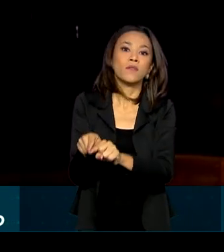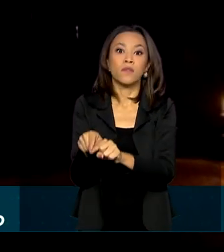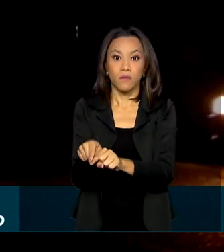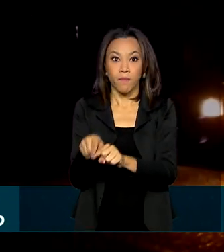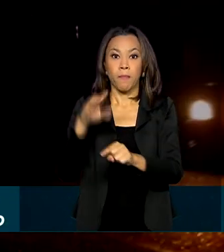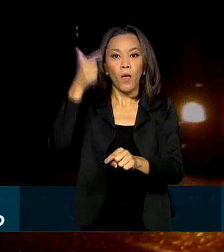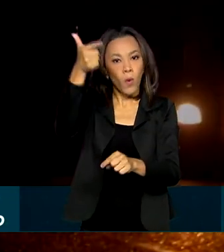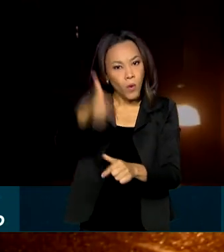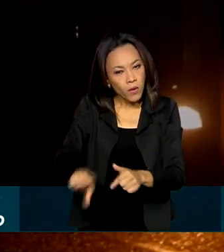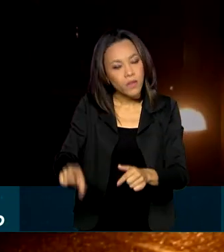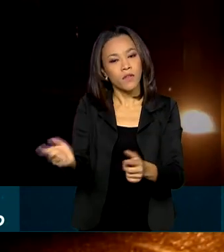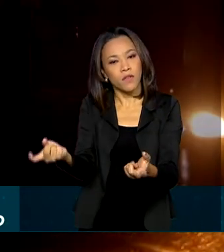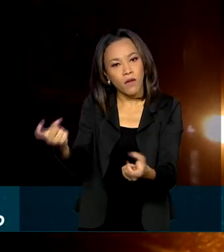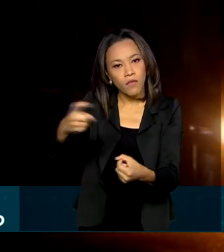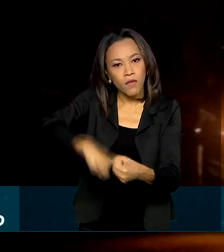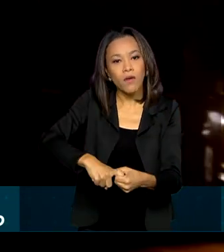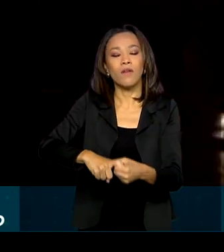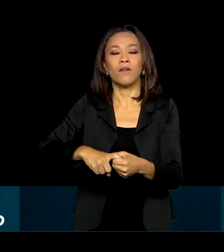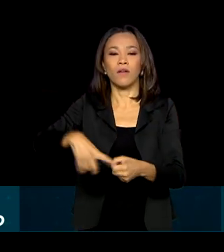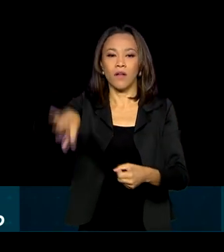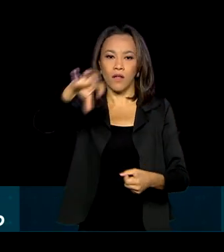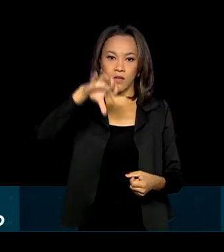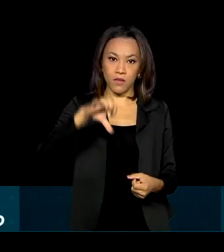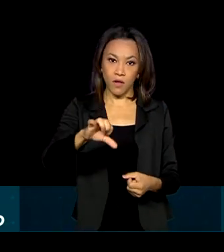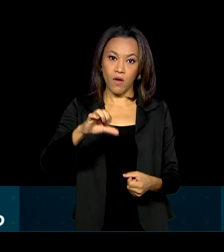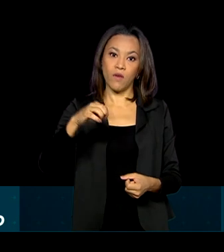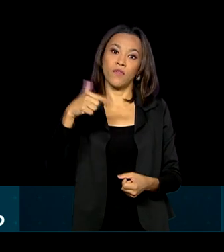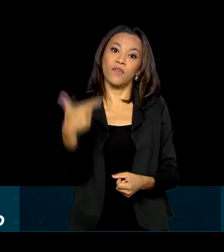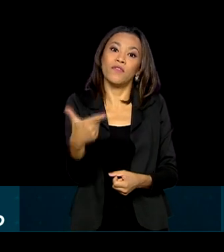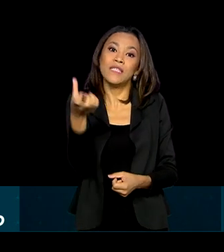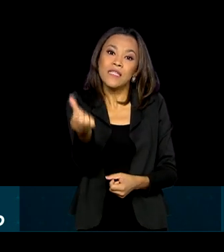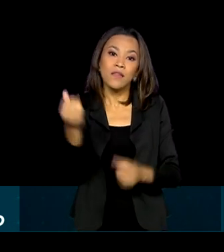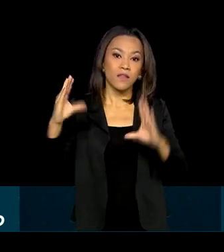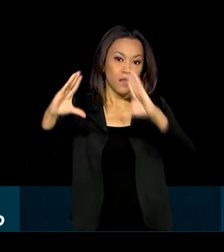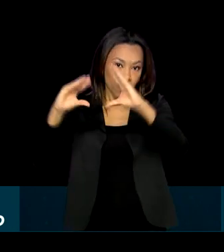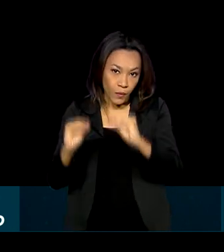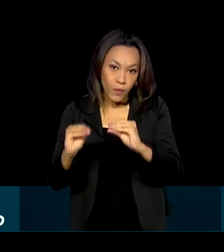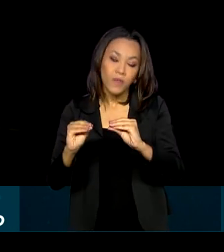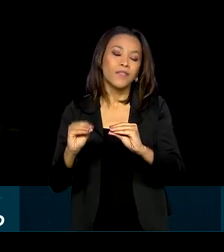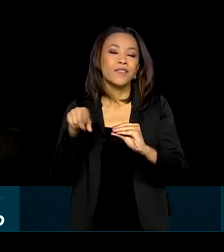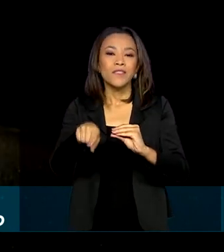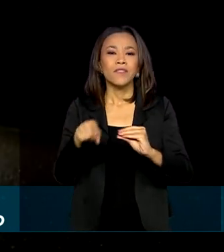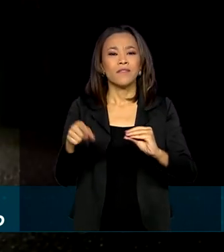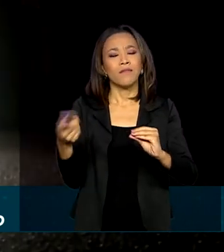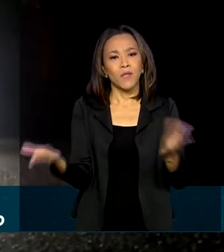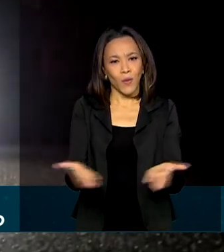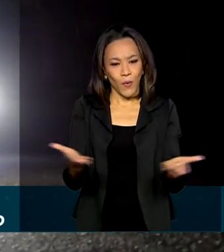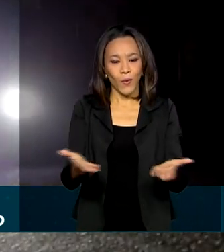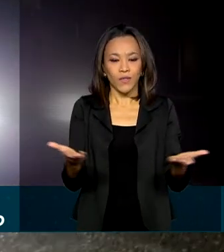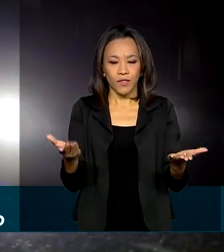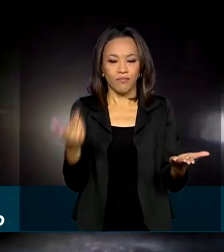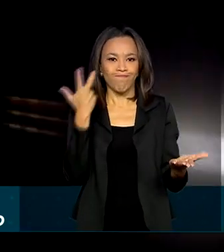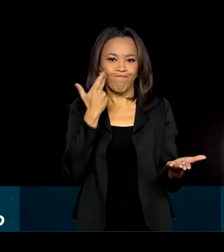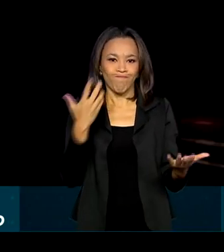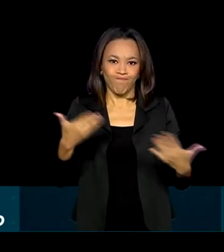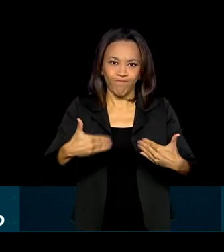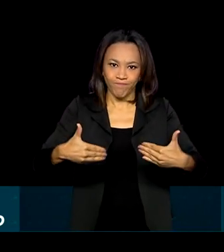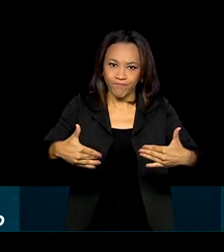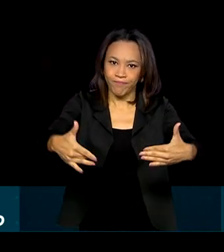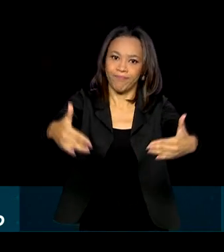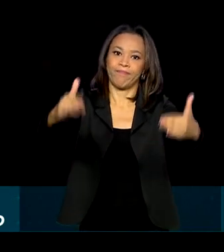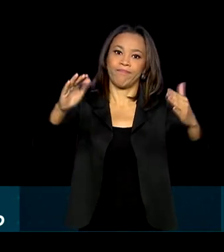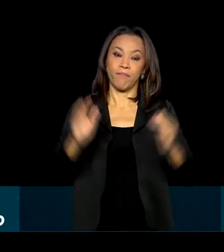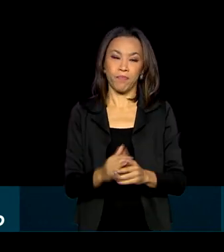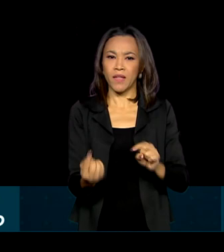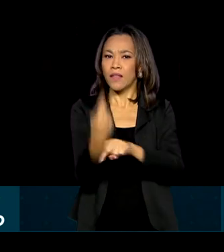iniciada novamente às 9h26 da noite, chegando ao patamar atual de geração. Desde o dia